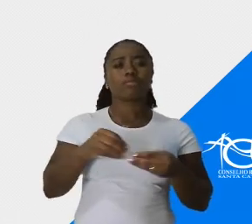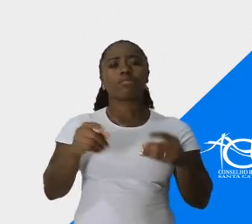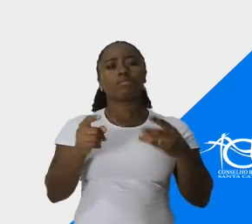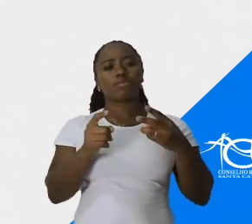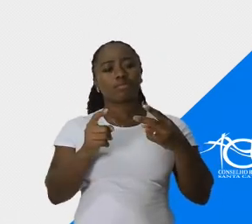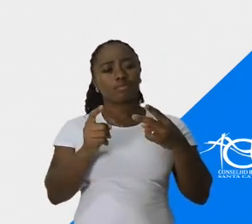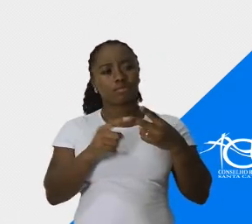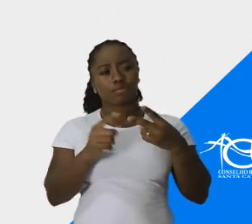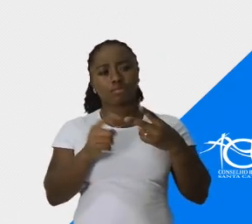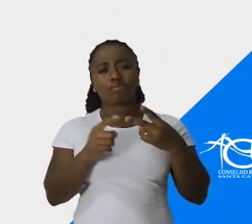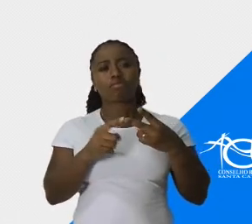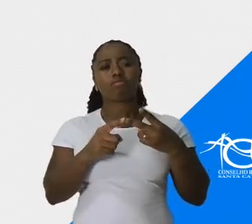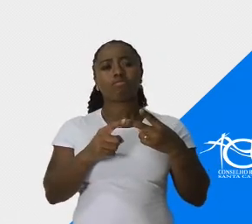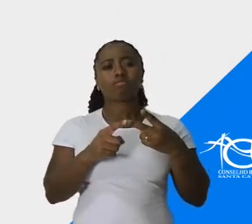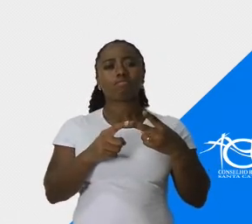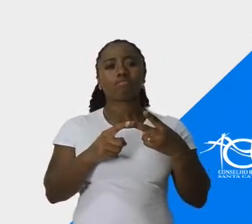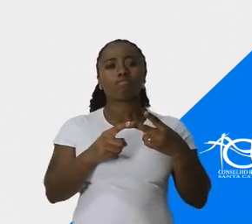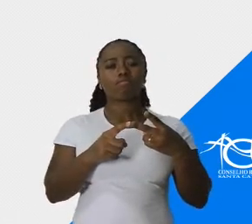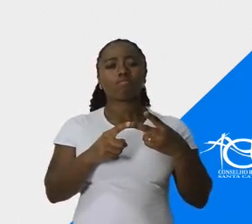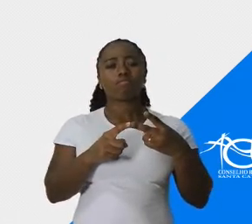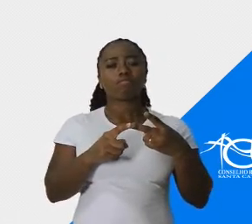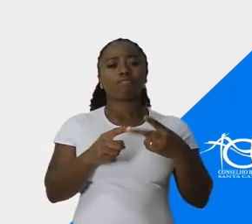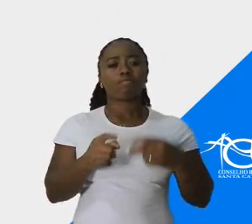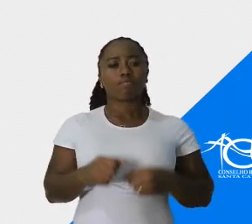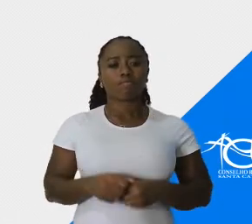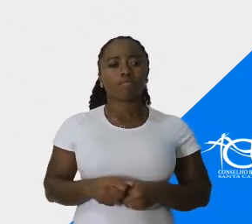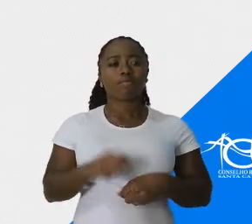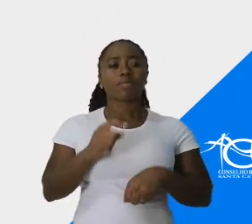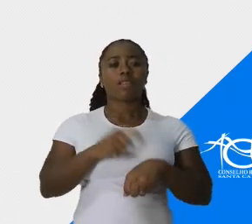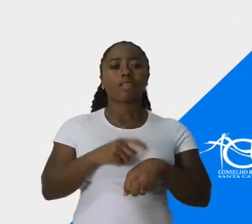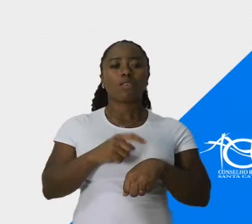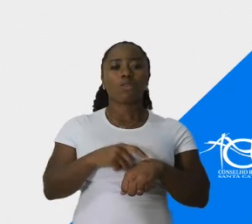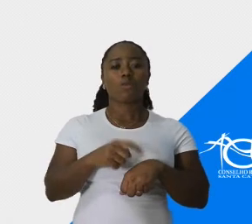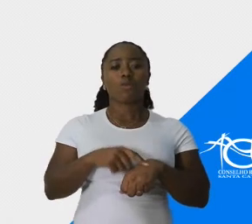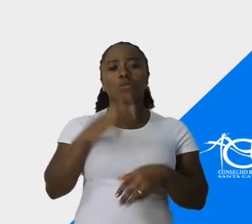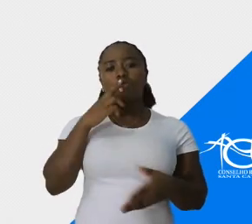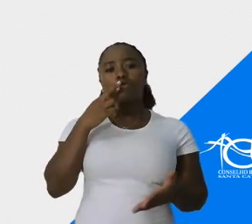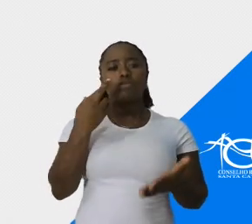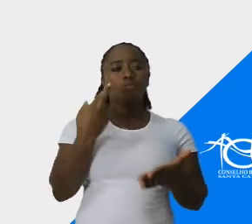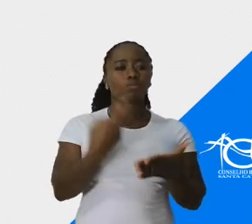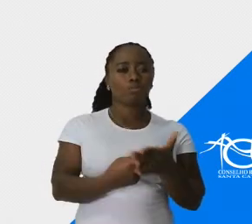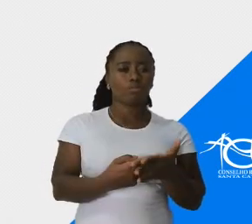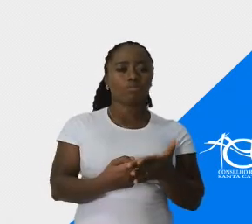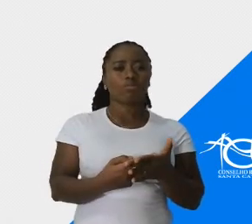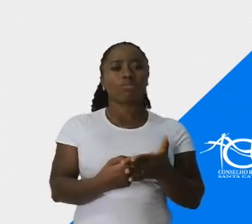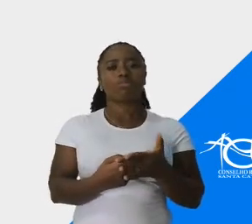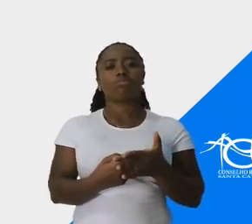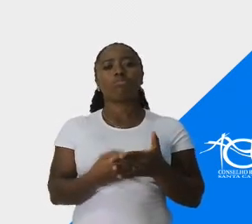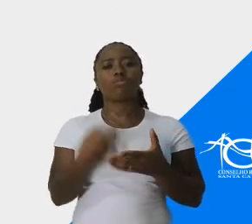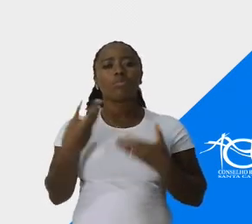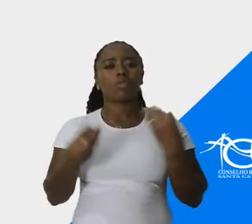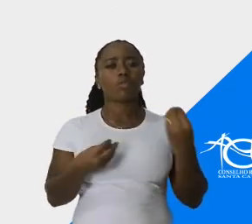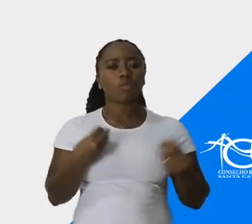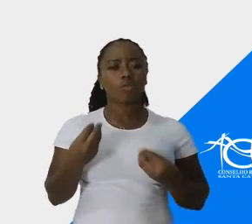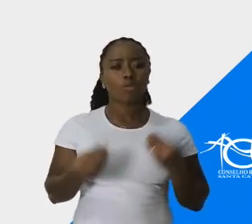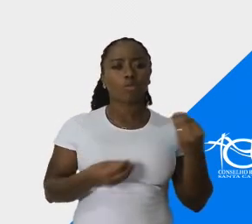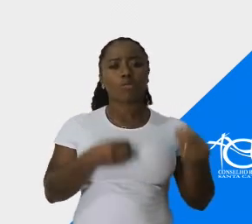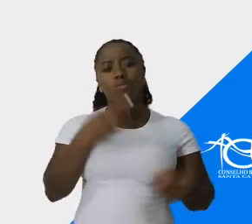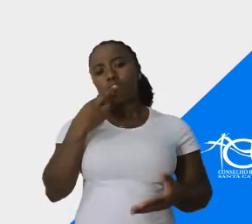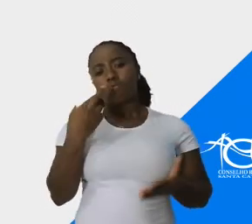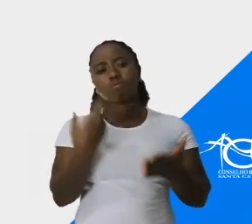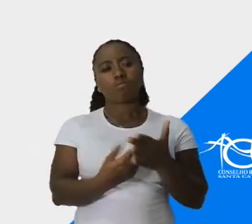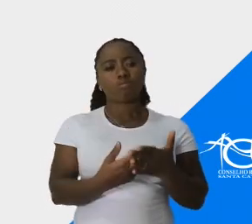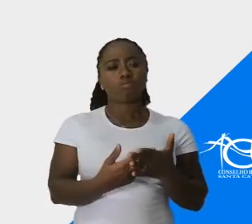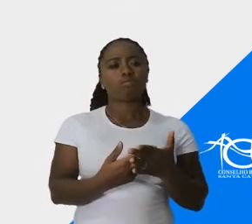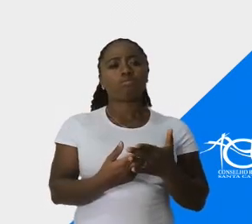para responder eventos de porte socioemocional, ou seja, como você reagir à agressividade das pessoas, como você